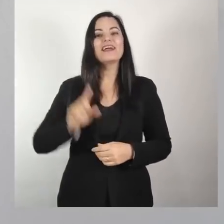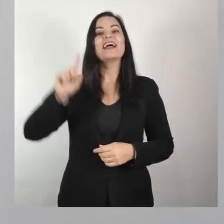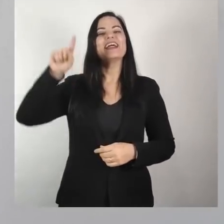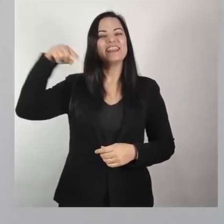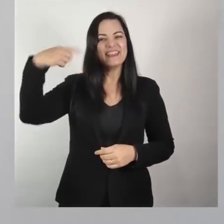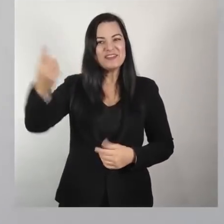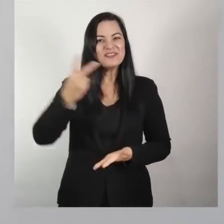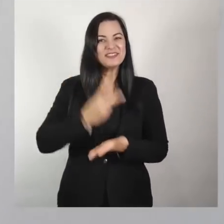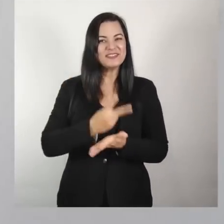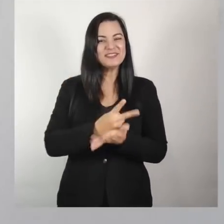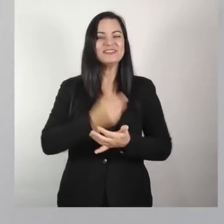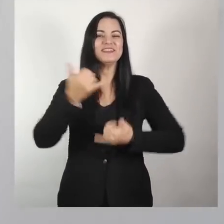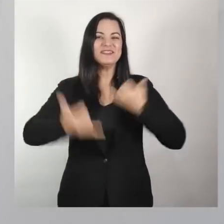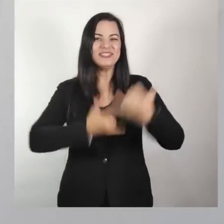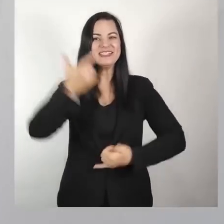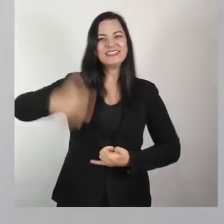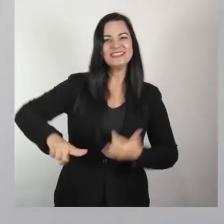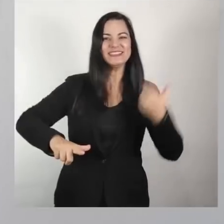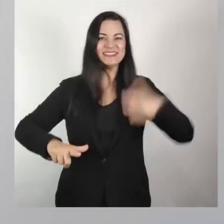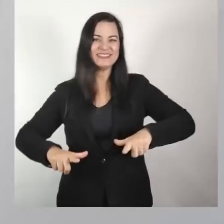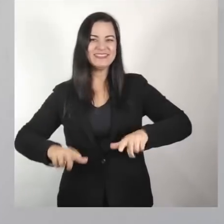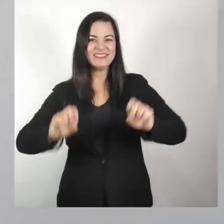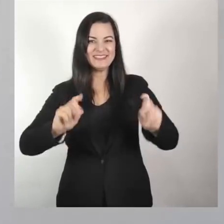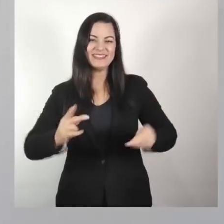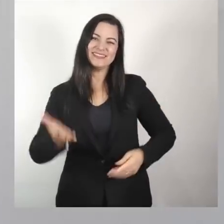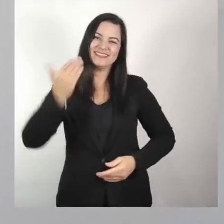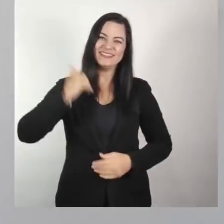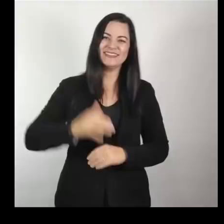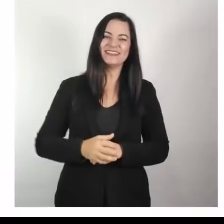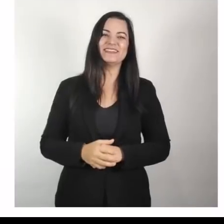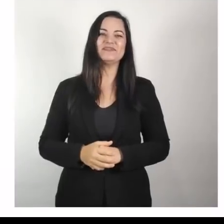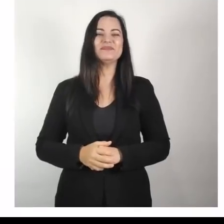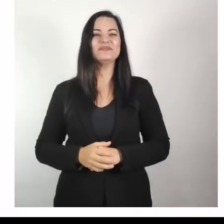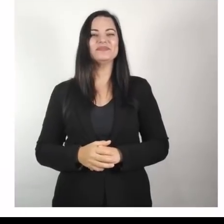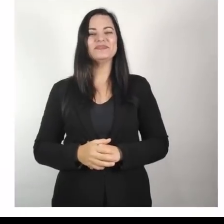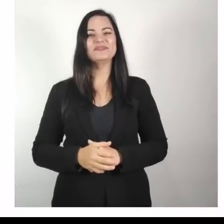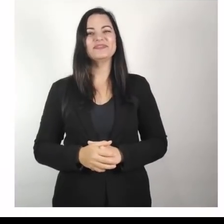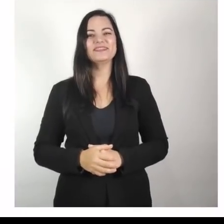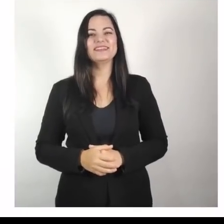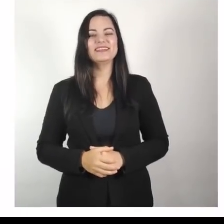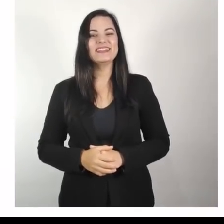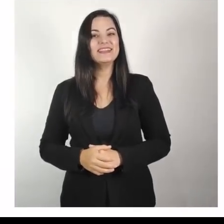outros momentos depois, tá bom? Então, vem comigo!